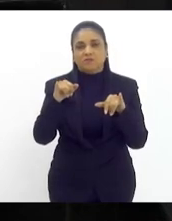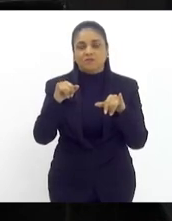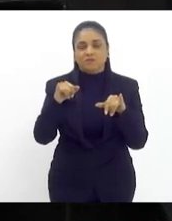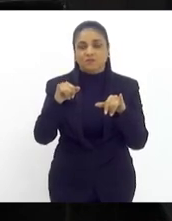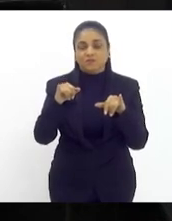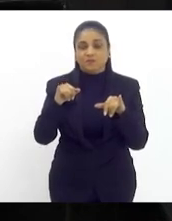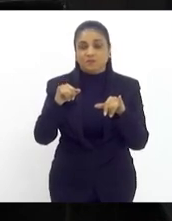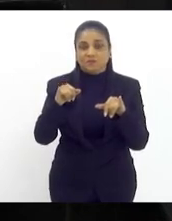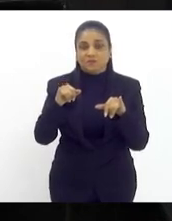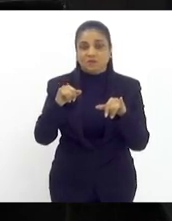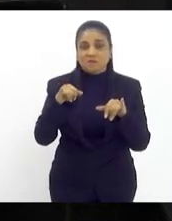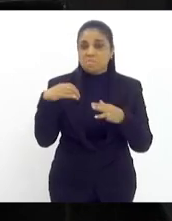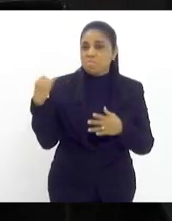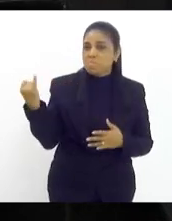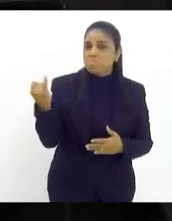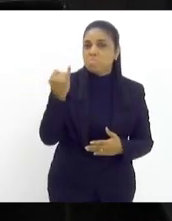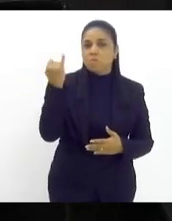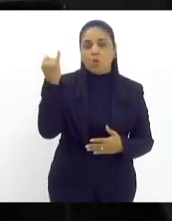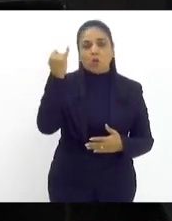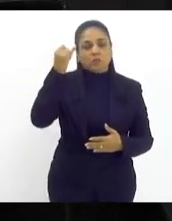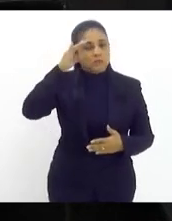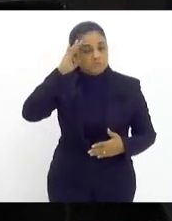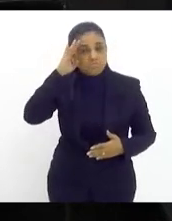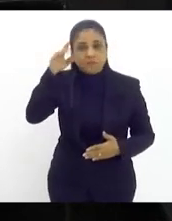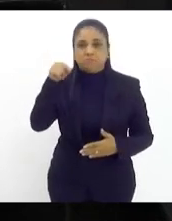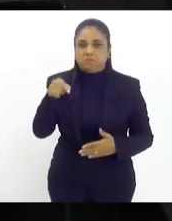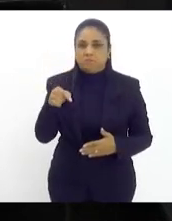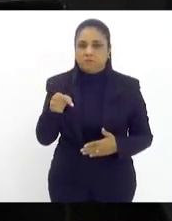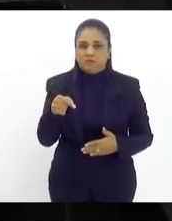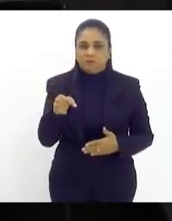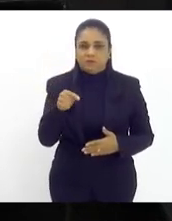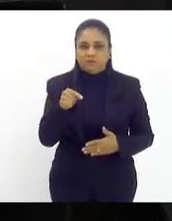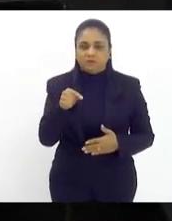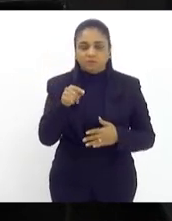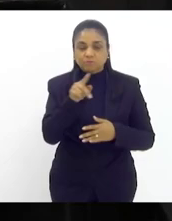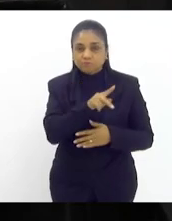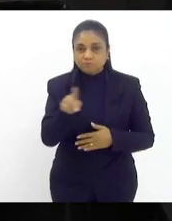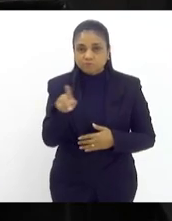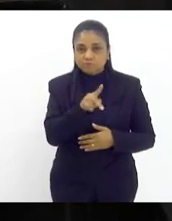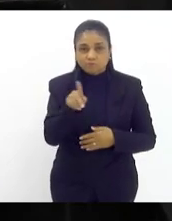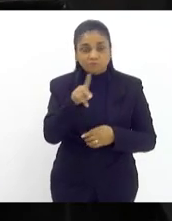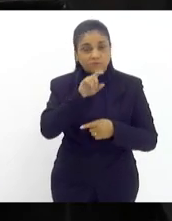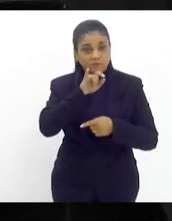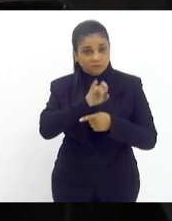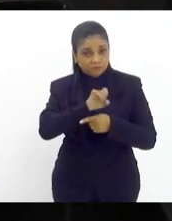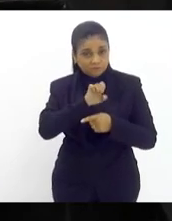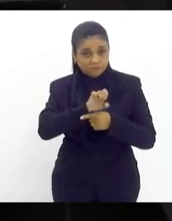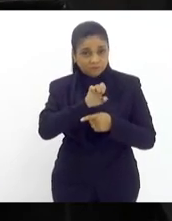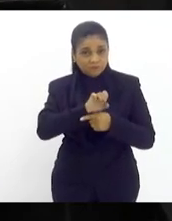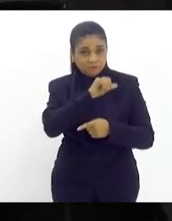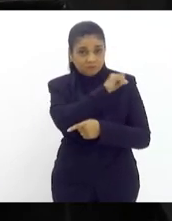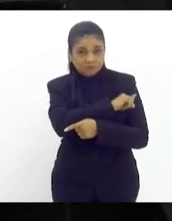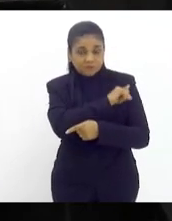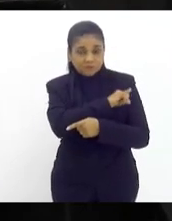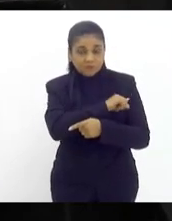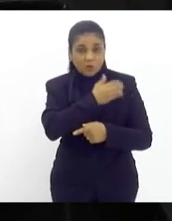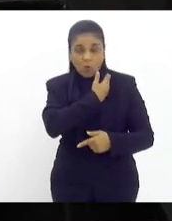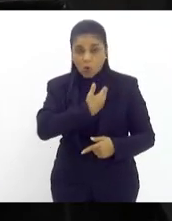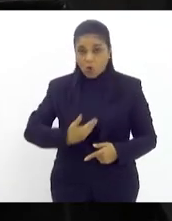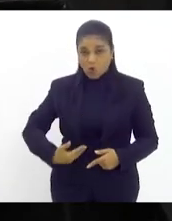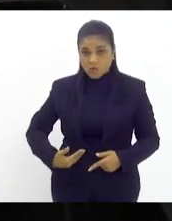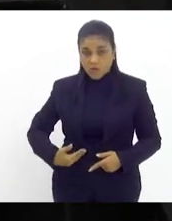tamanho a importância e relevância para o magistério Estadual foi feito pelo governo